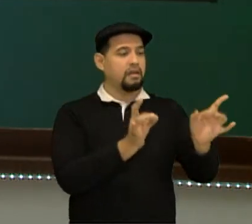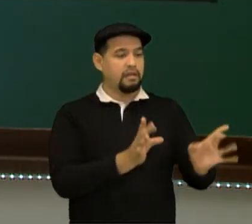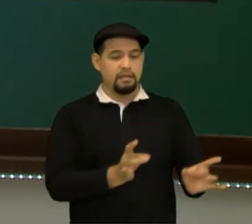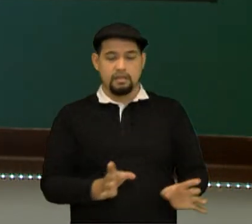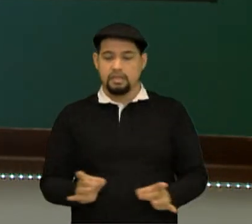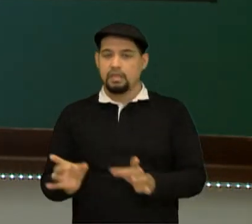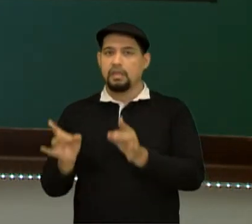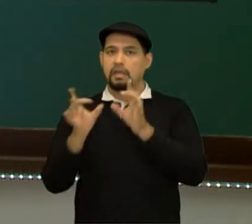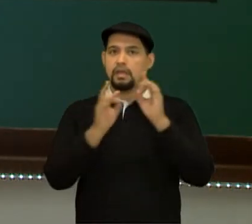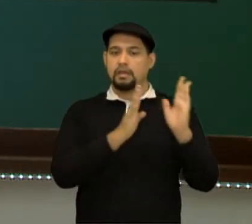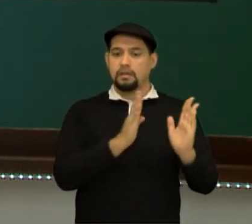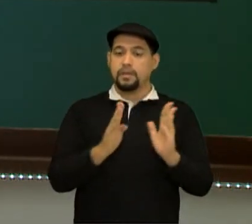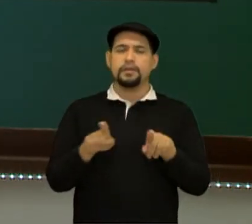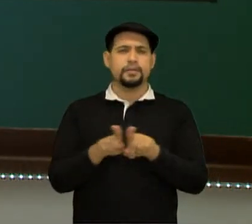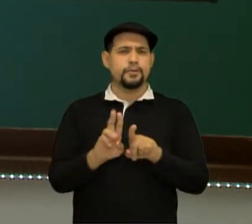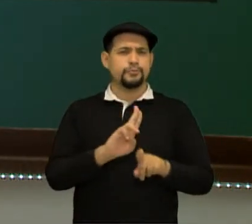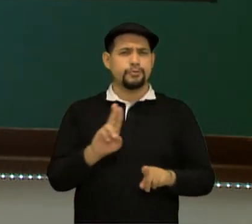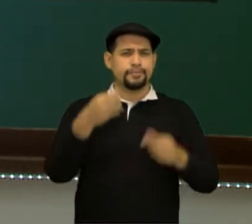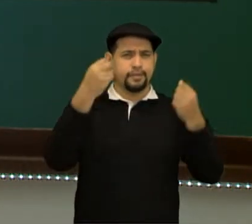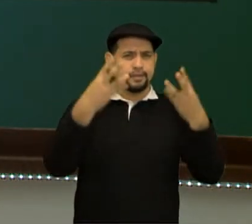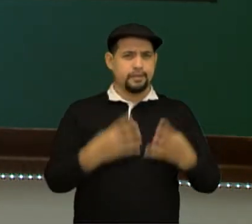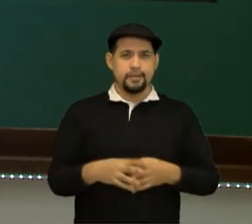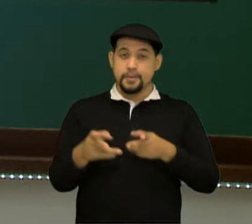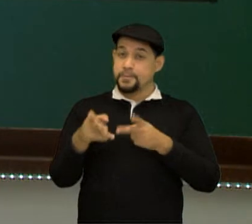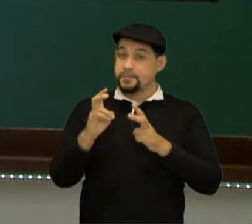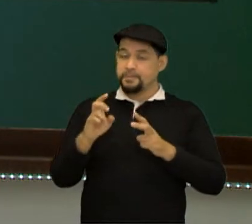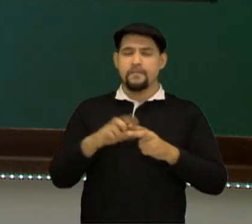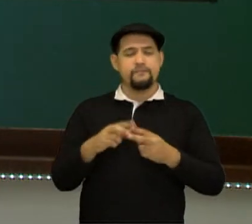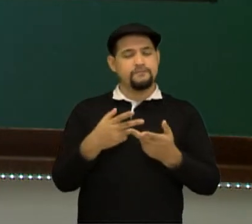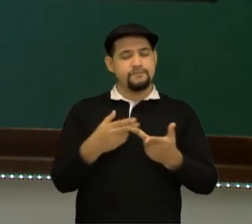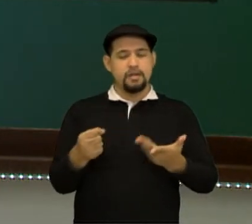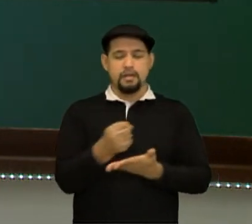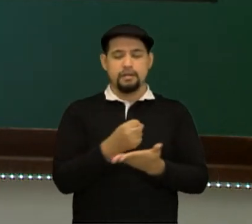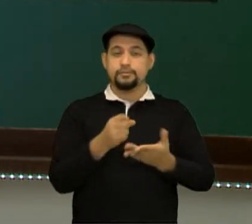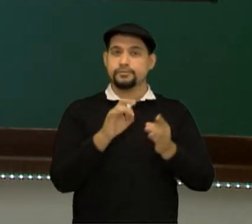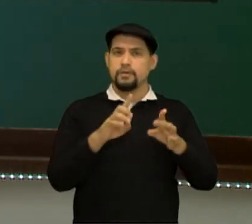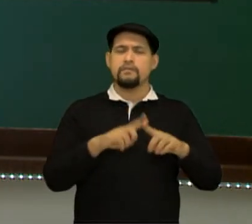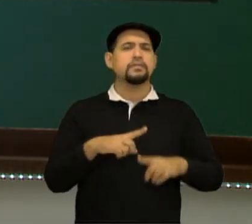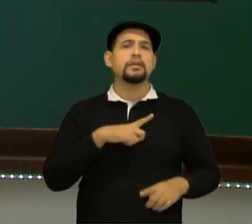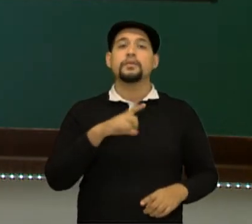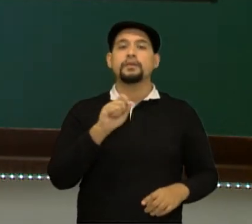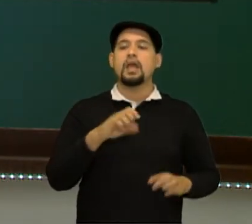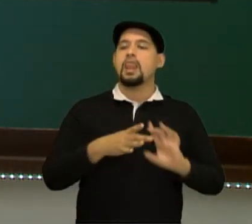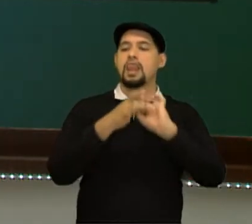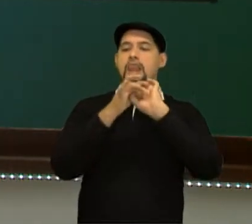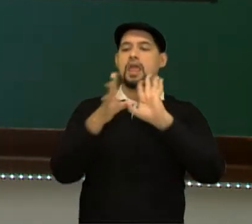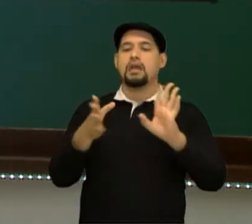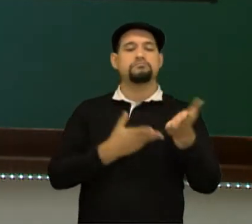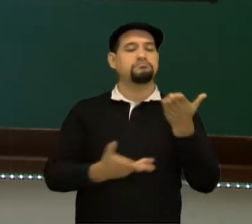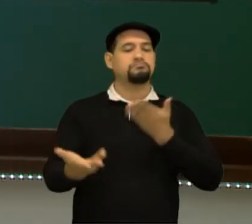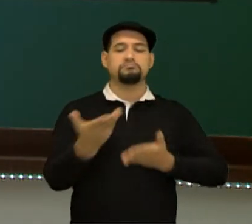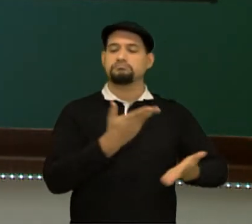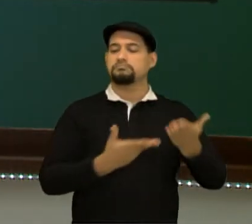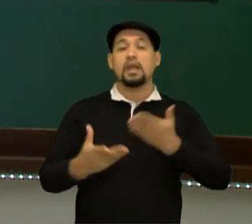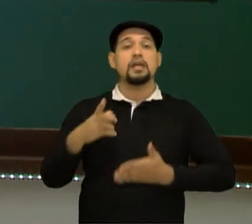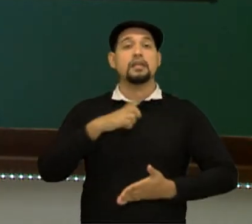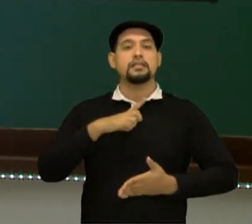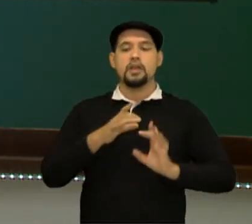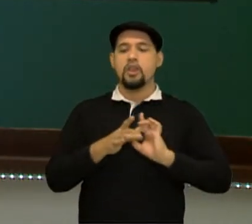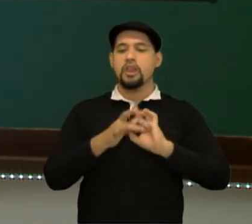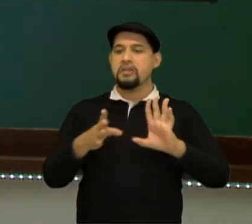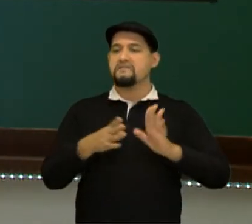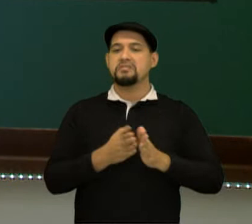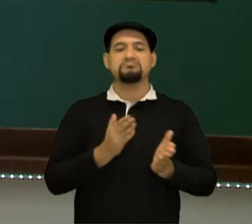bloco de livre-comércio como o próprio nome já diz veja aqui muito basicamente Você tem uma liberdade comercial você tem um